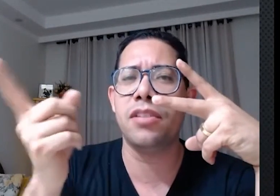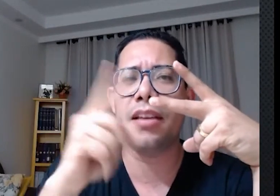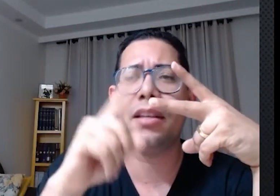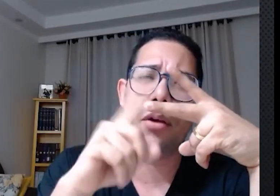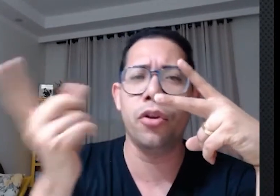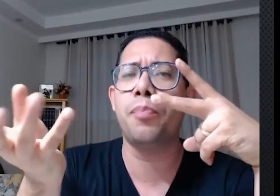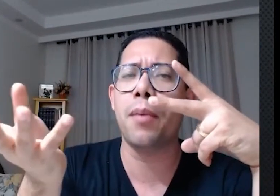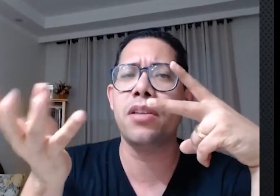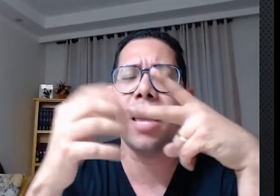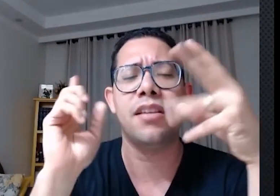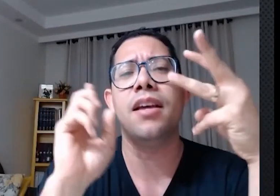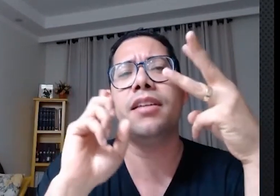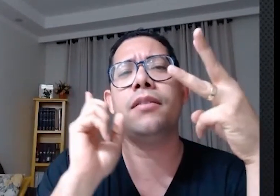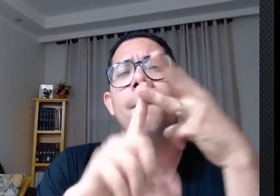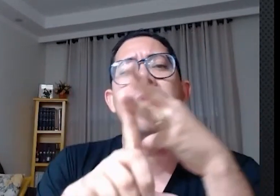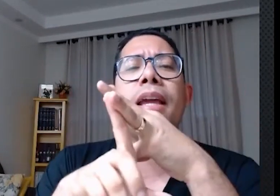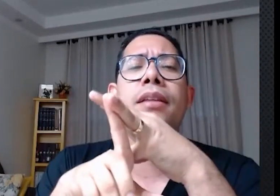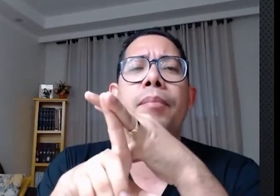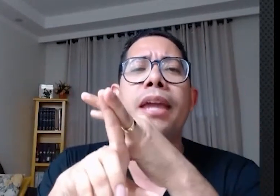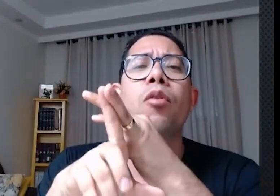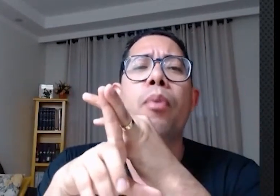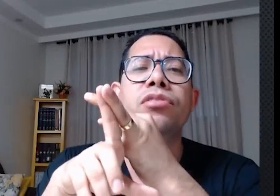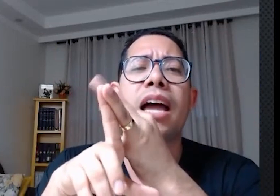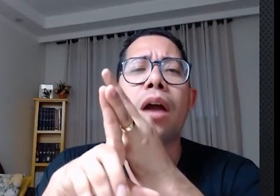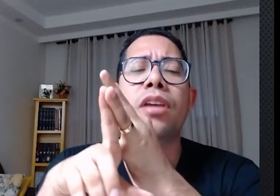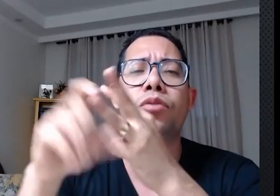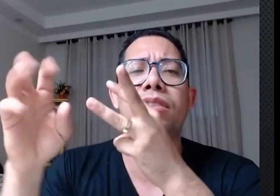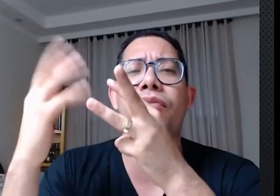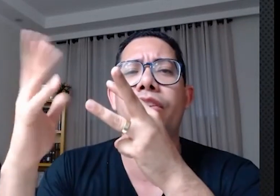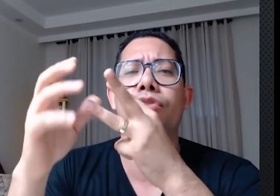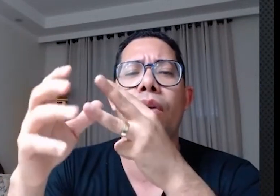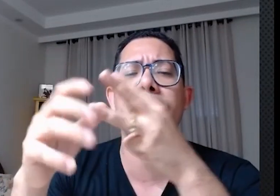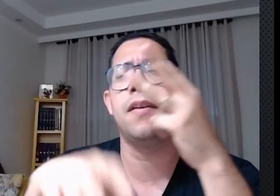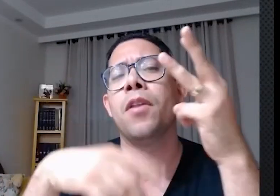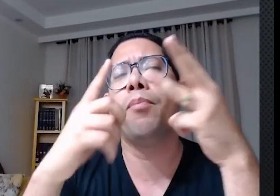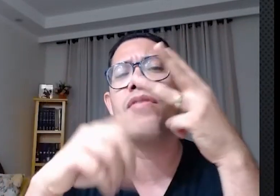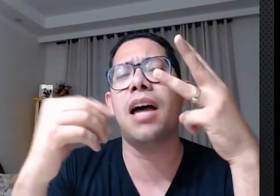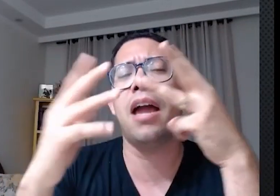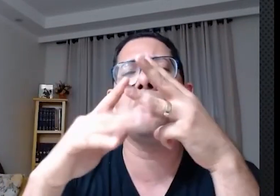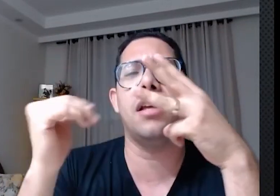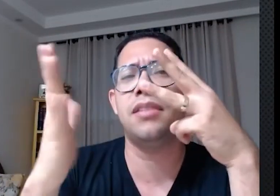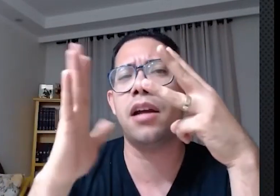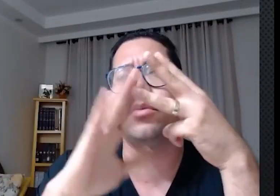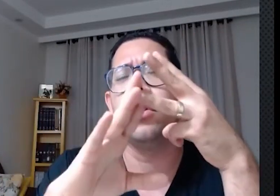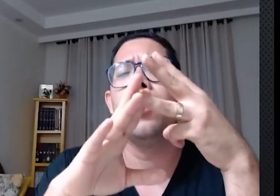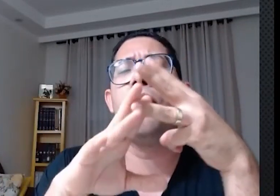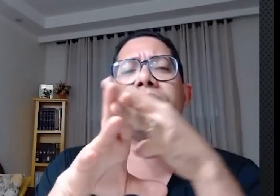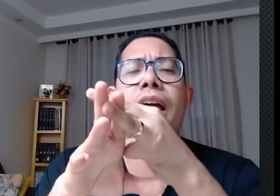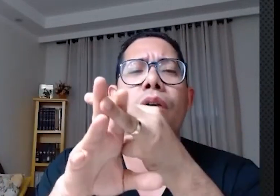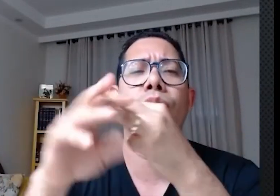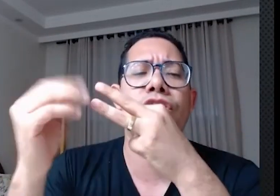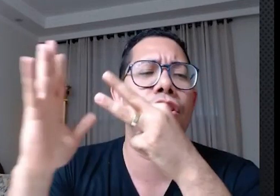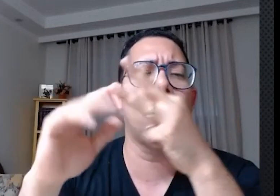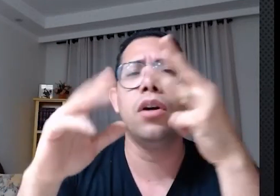lei de Moisés que Deus deu para Moisés, certo? Tem também o povo de Israel e as suas reflexões, povo de Israel no deserto, povo